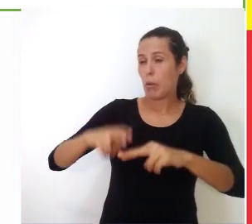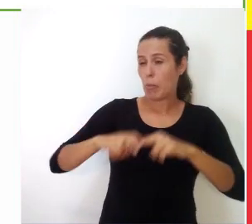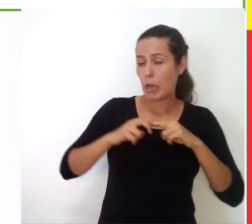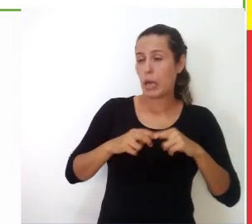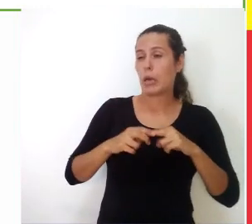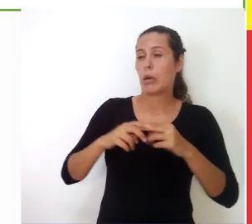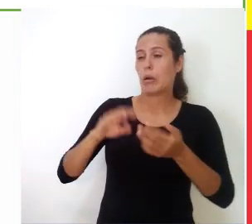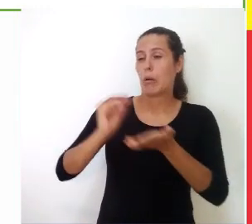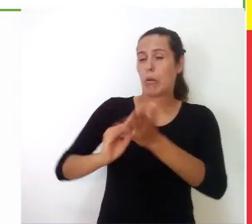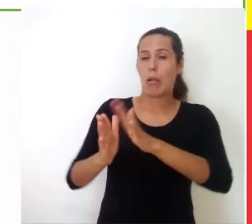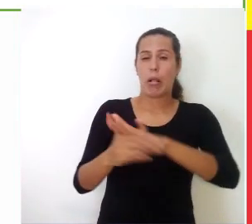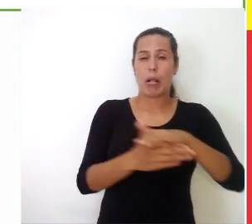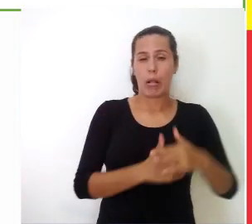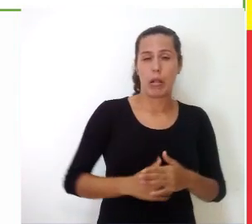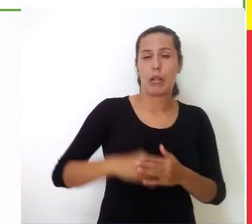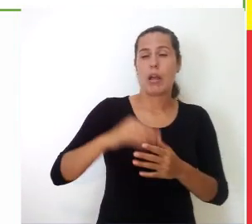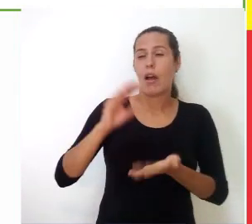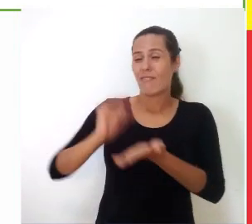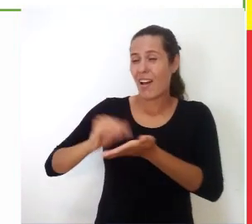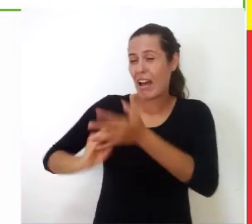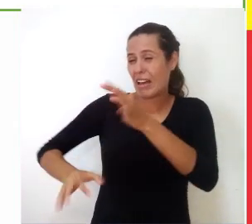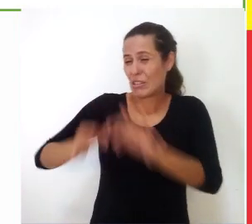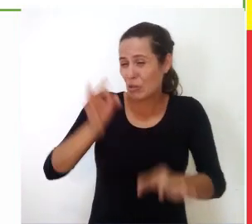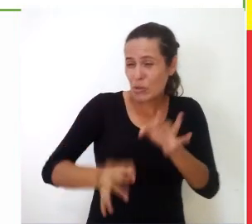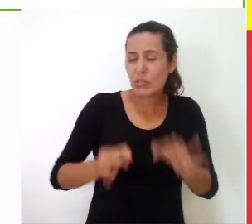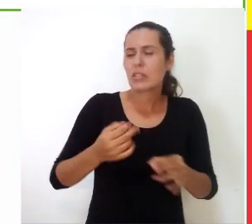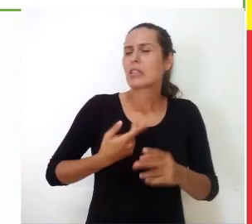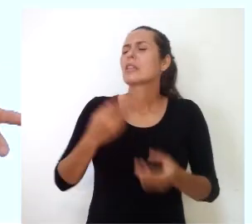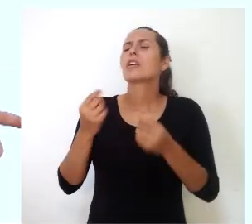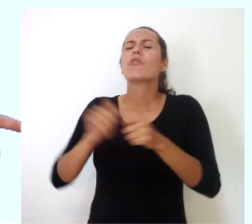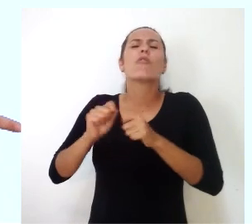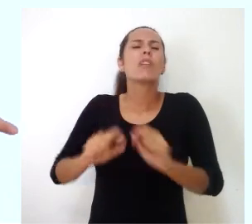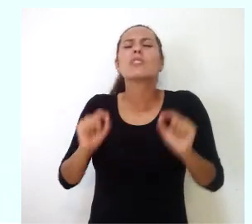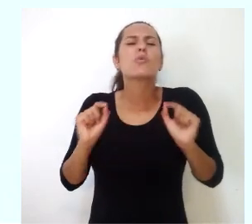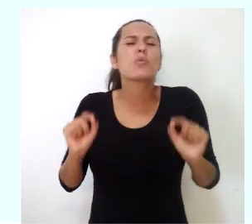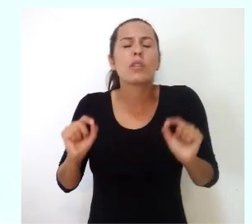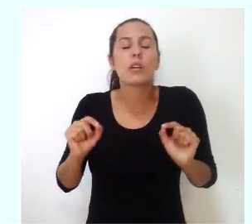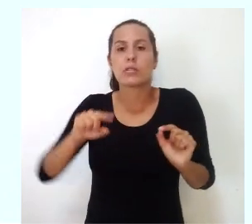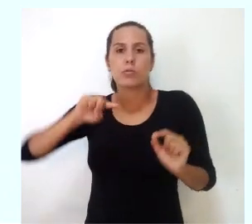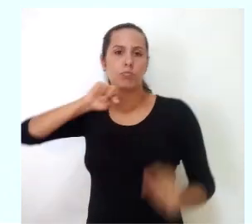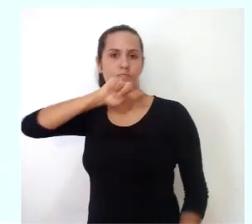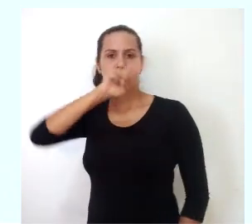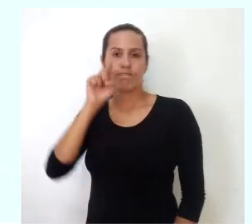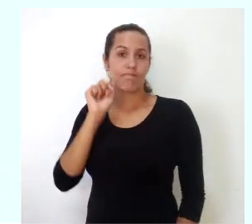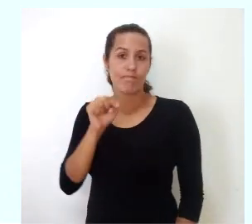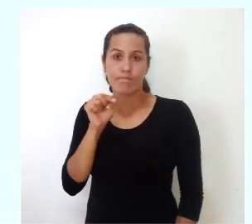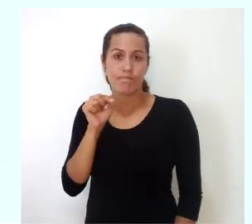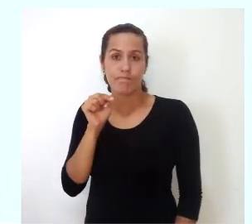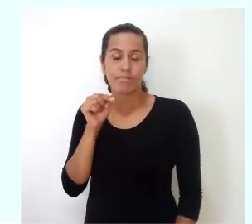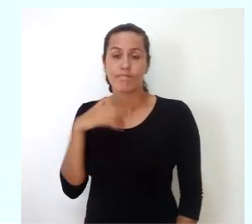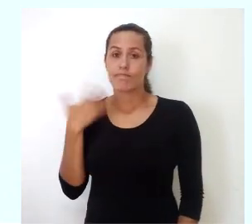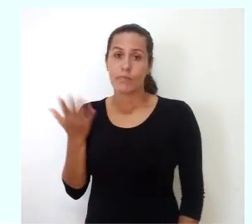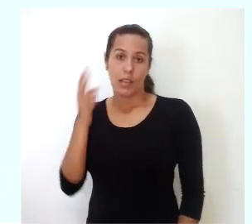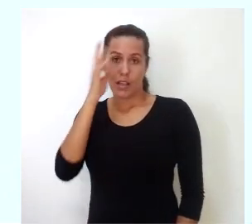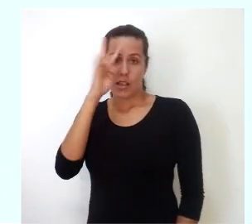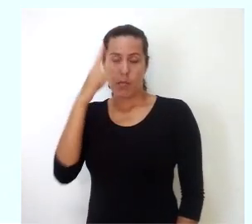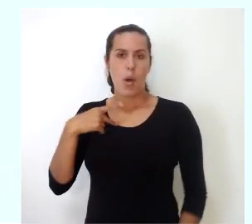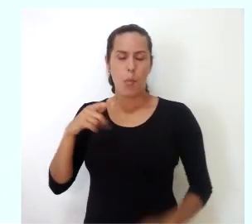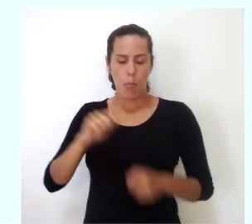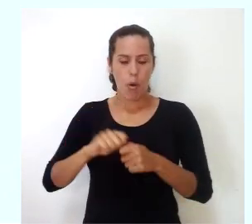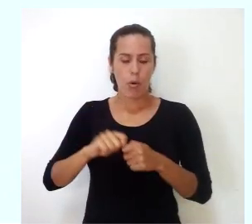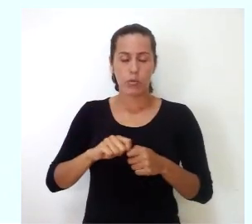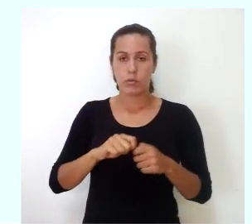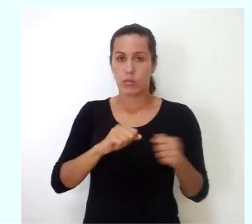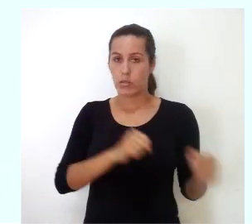das injustiças? O que fazer? São indagações, certo? Lembrar que eu não posso fazer tudo, porque existe